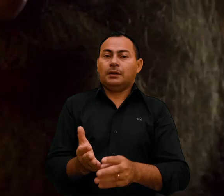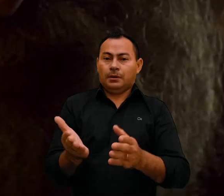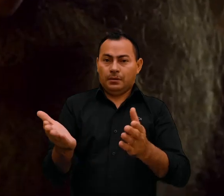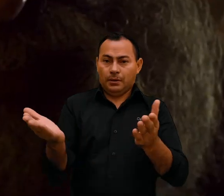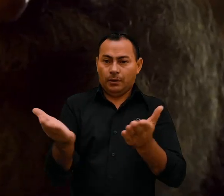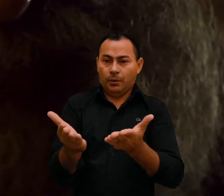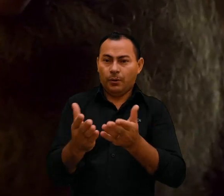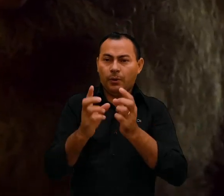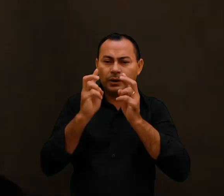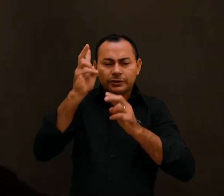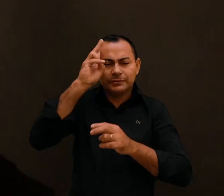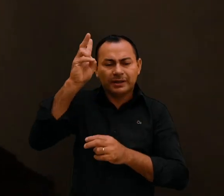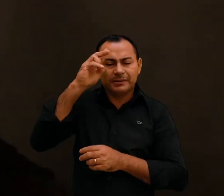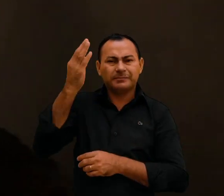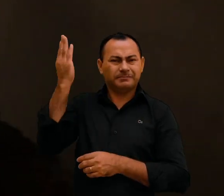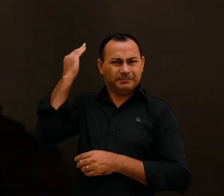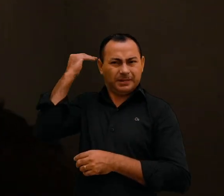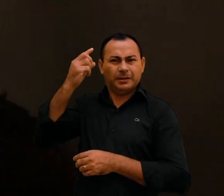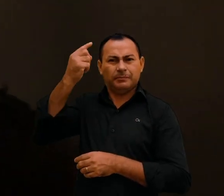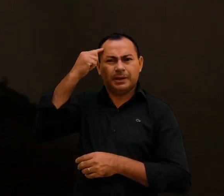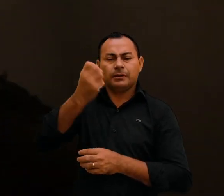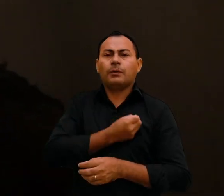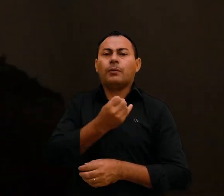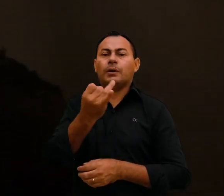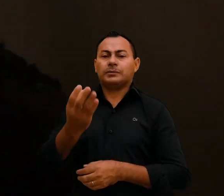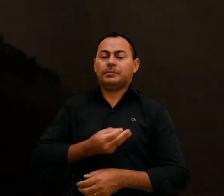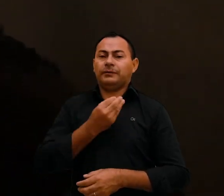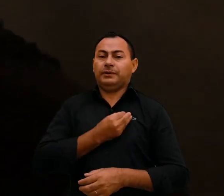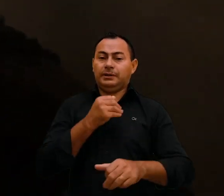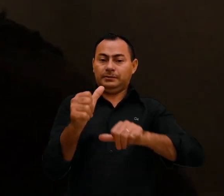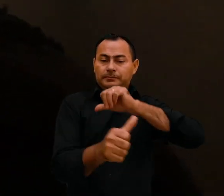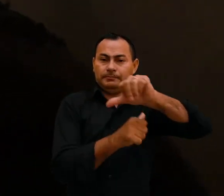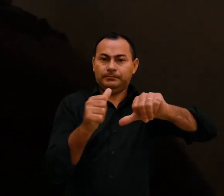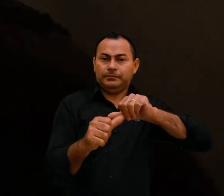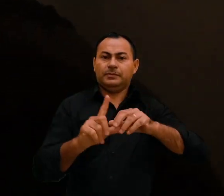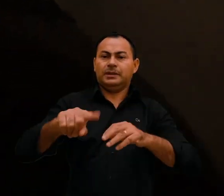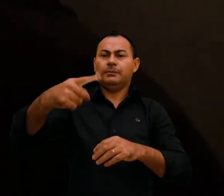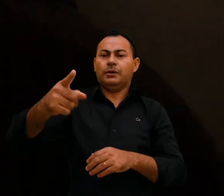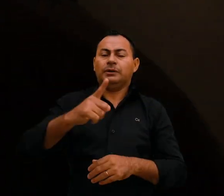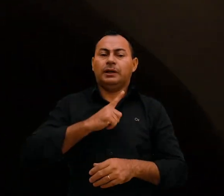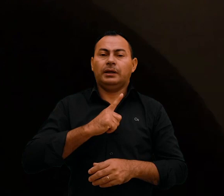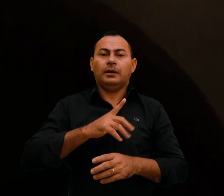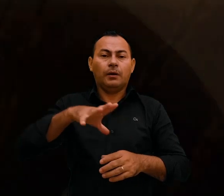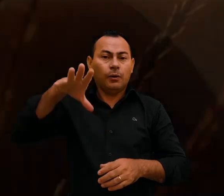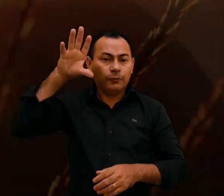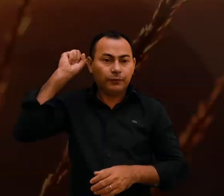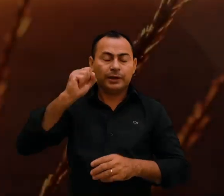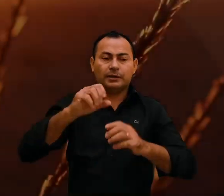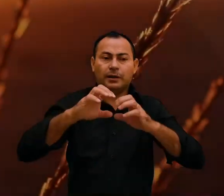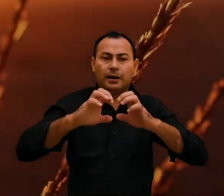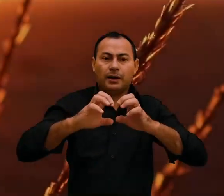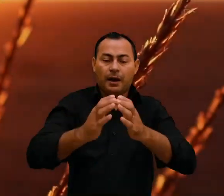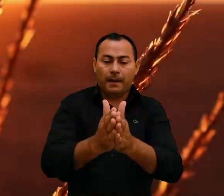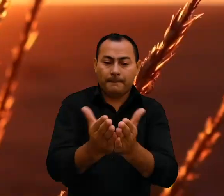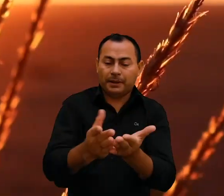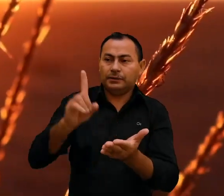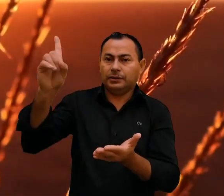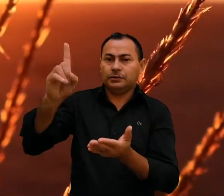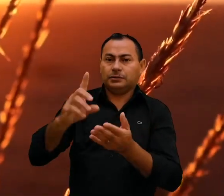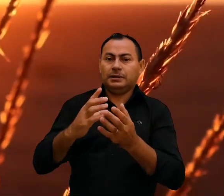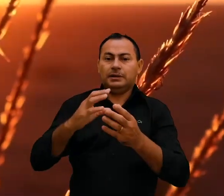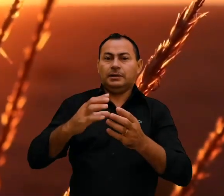hoje quando olho para trás e pensa em tantas vidas que foram transformadas depois de terem ouvido a pregação